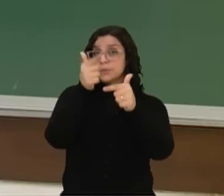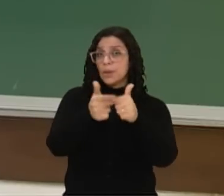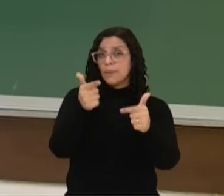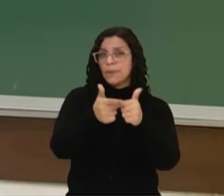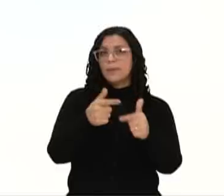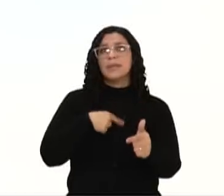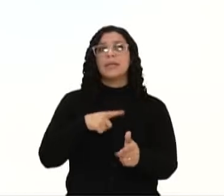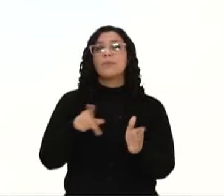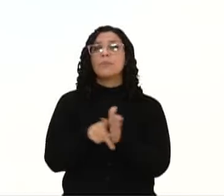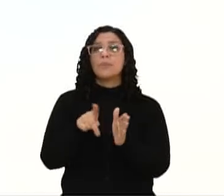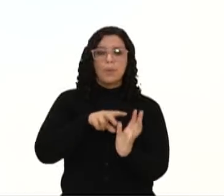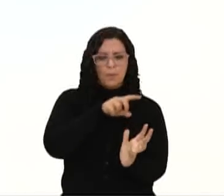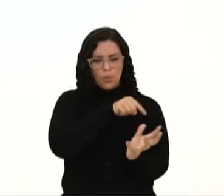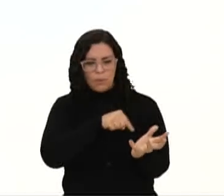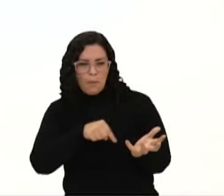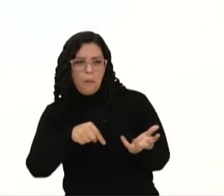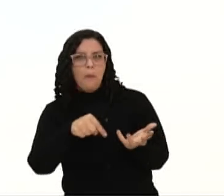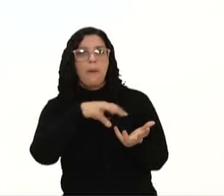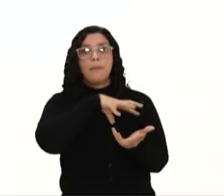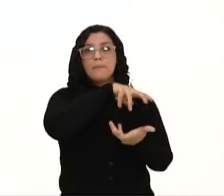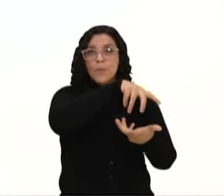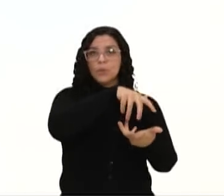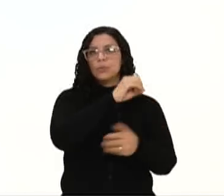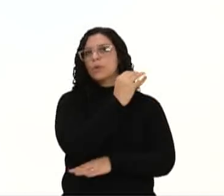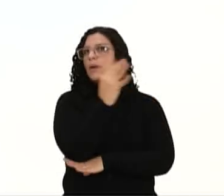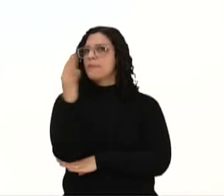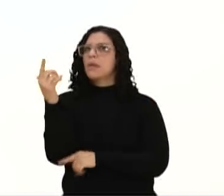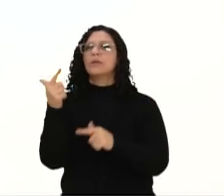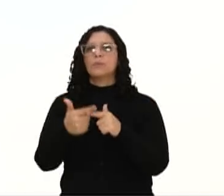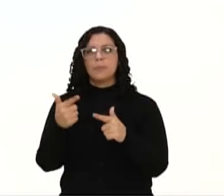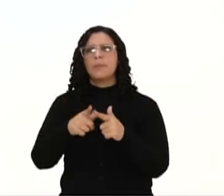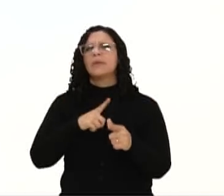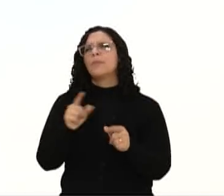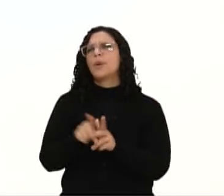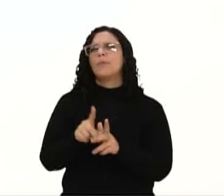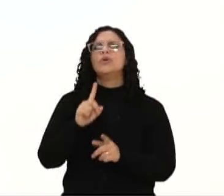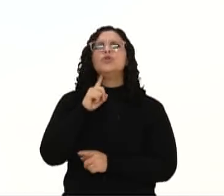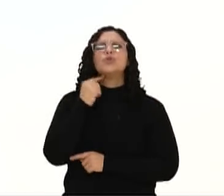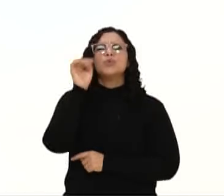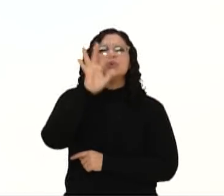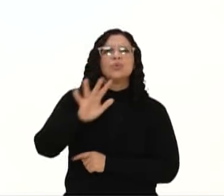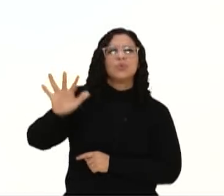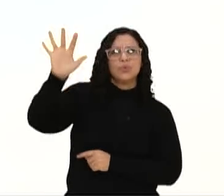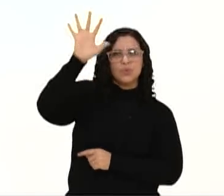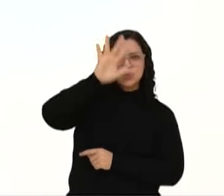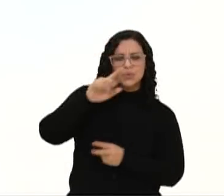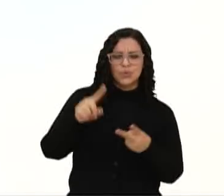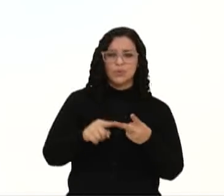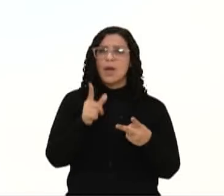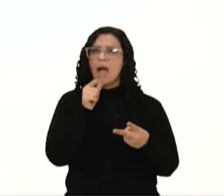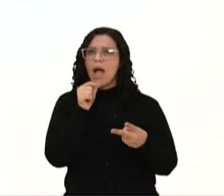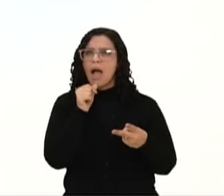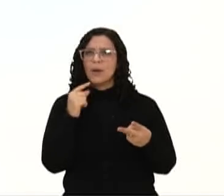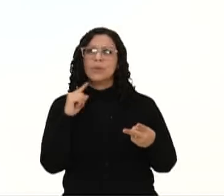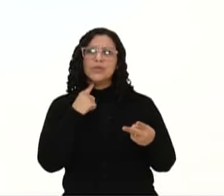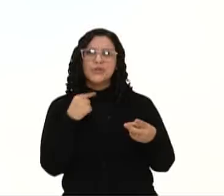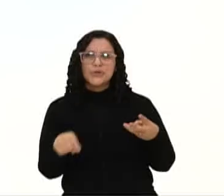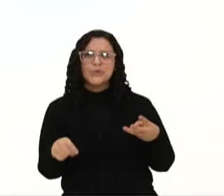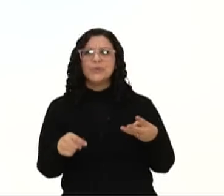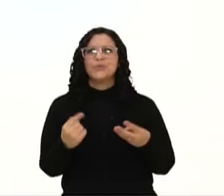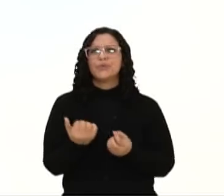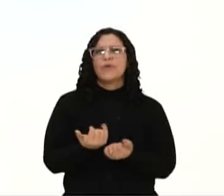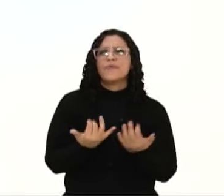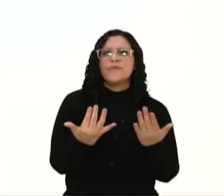problemas que existem no planeta, esses problemas ambientais, como poluição atmosférica, das águas,